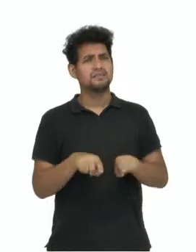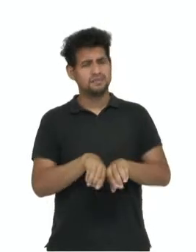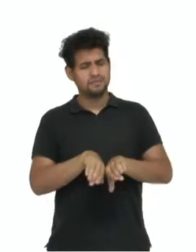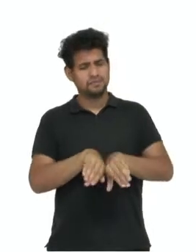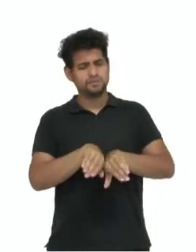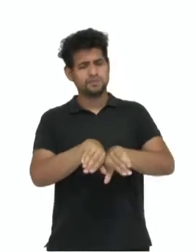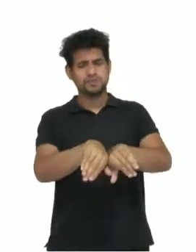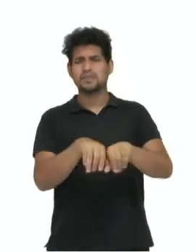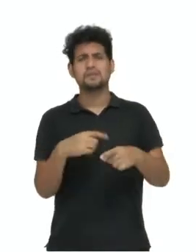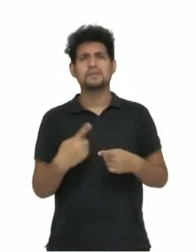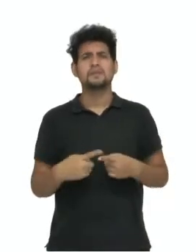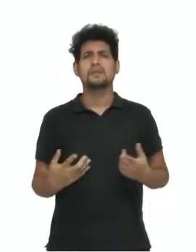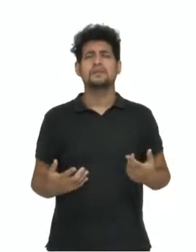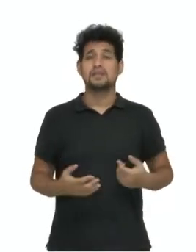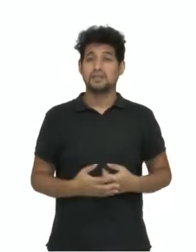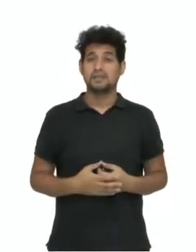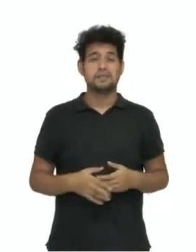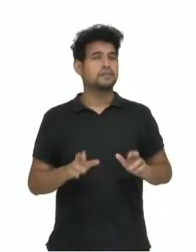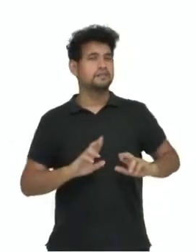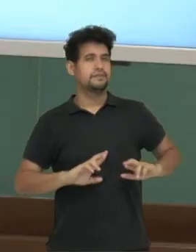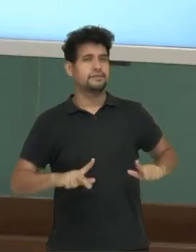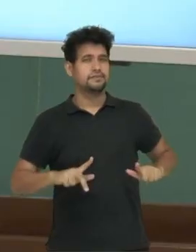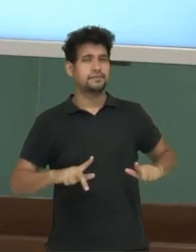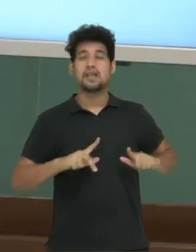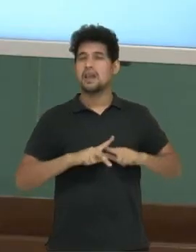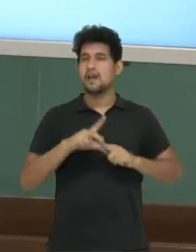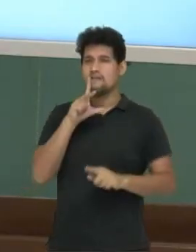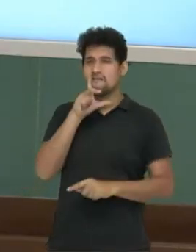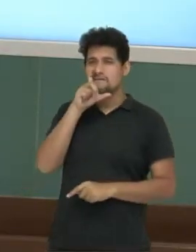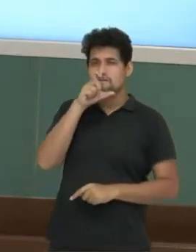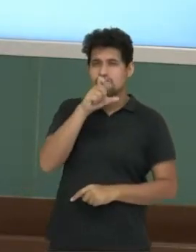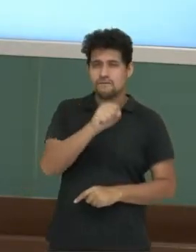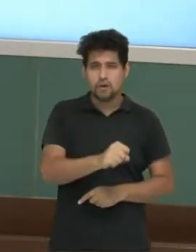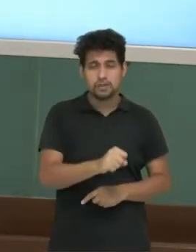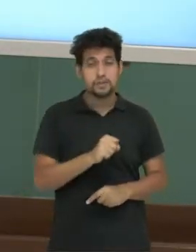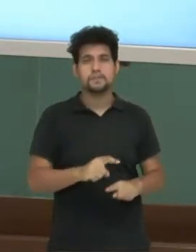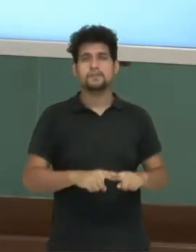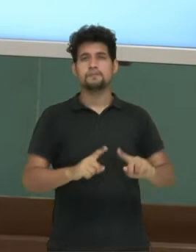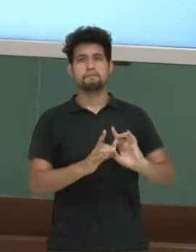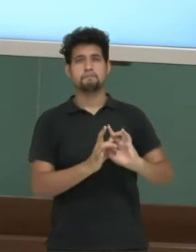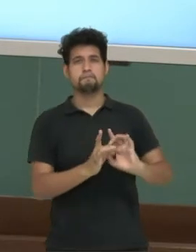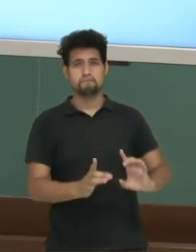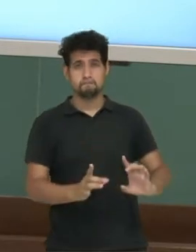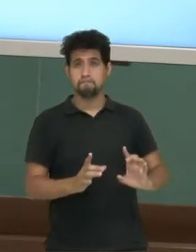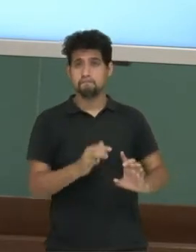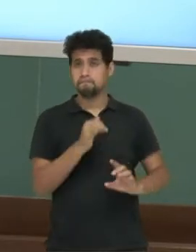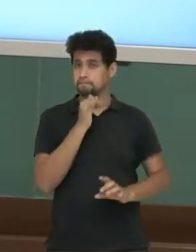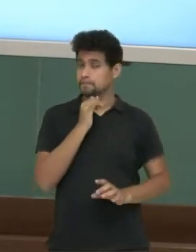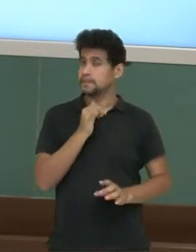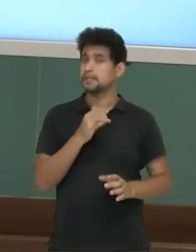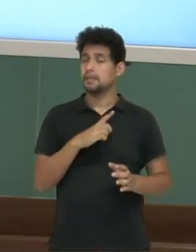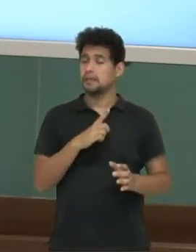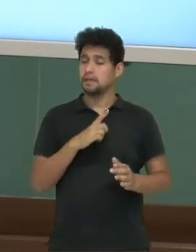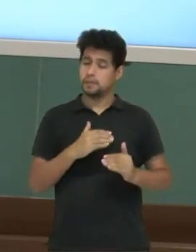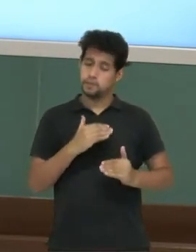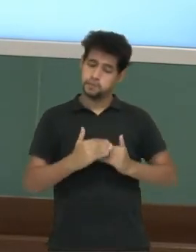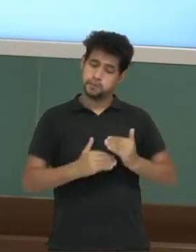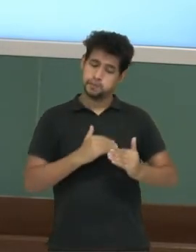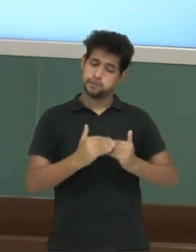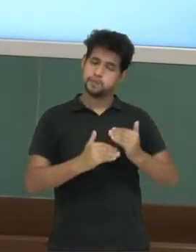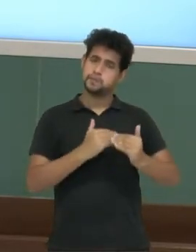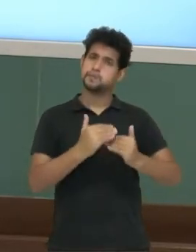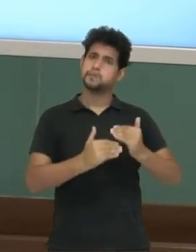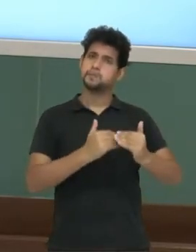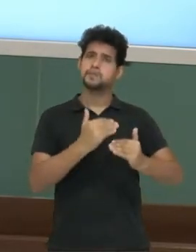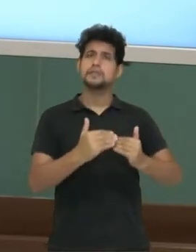essa nadadeira lobada, ela é diferente, ela é mais musculosa, então ela permitiria, por exemplo, esse processo dele